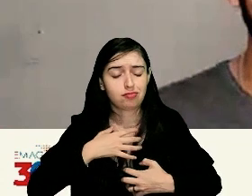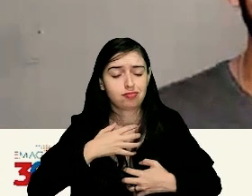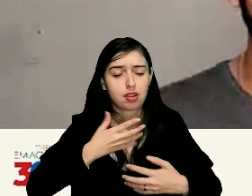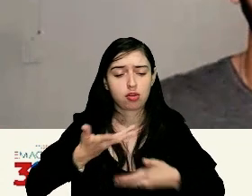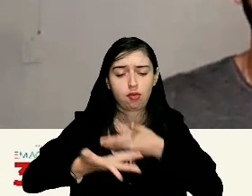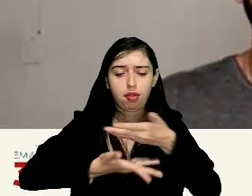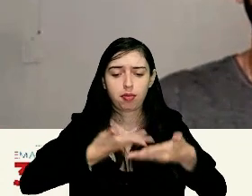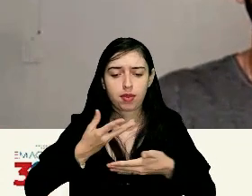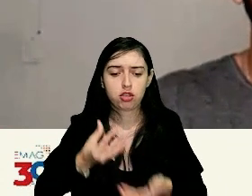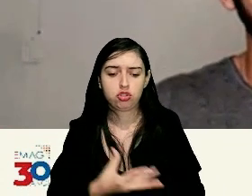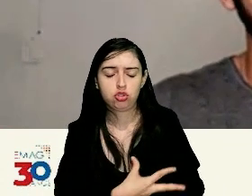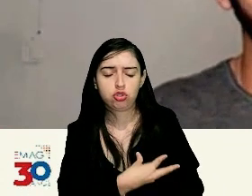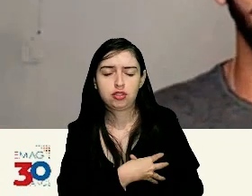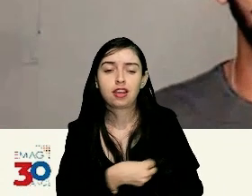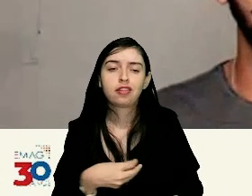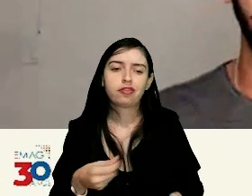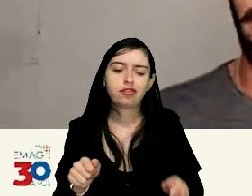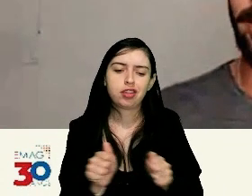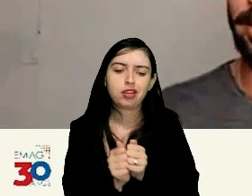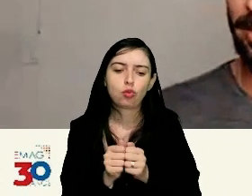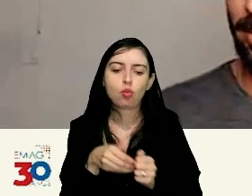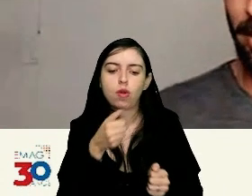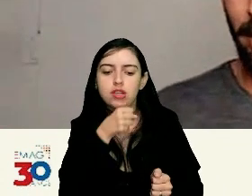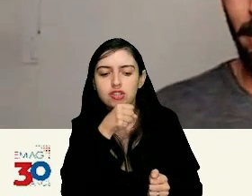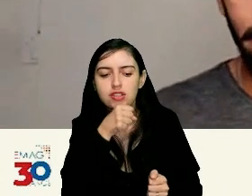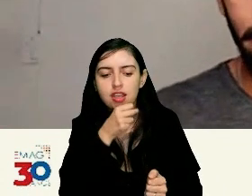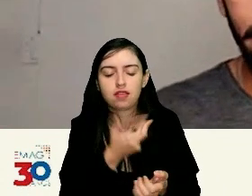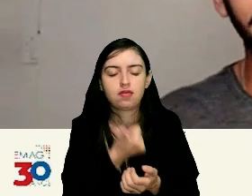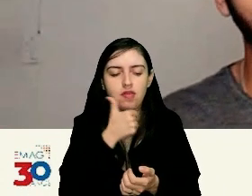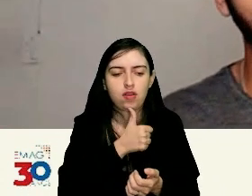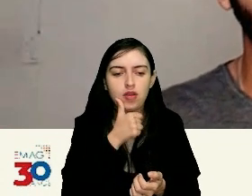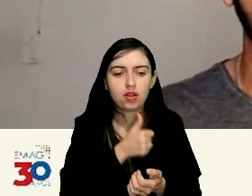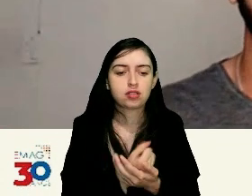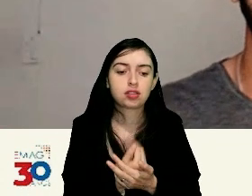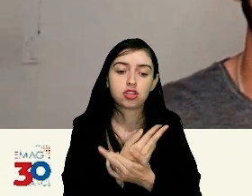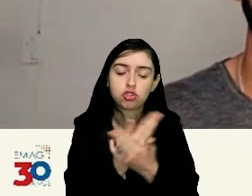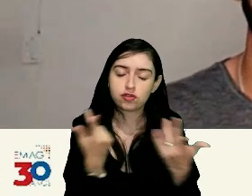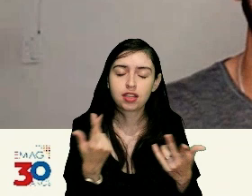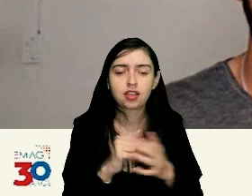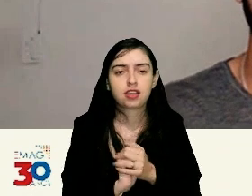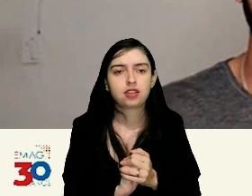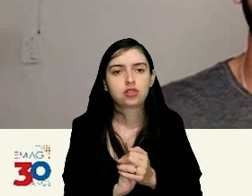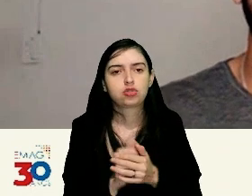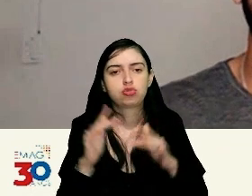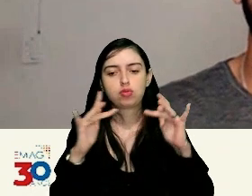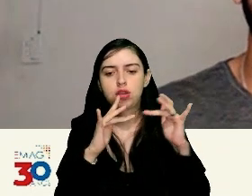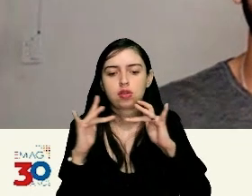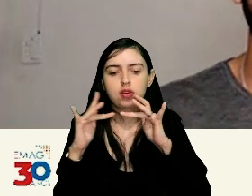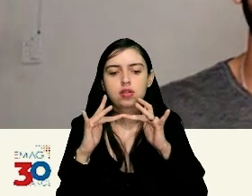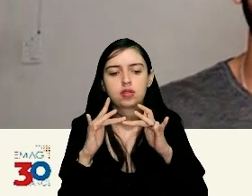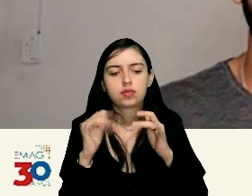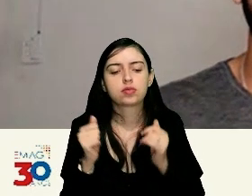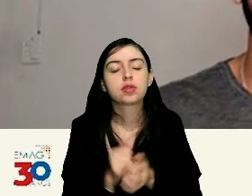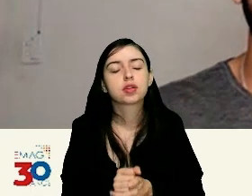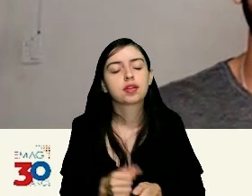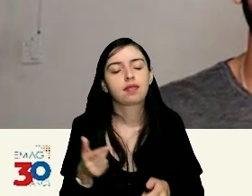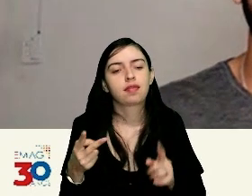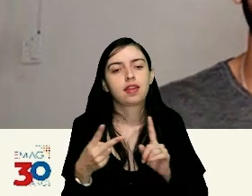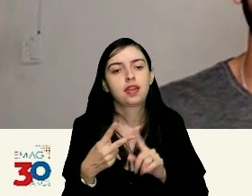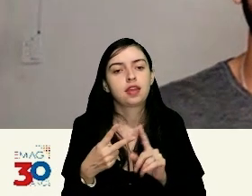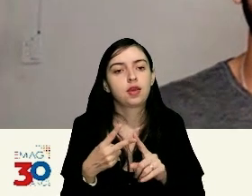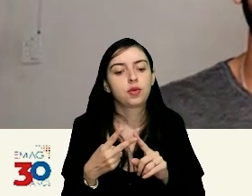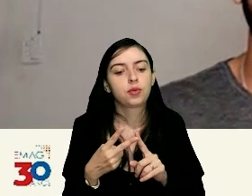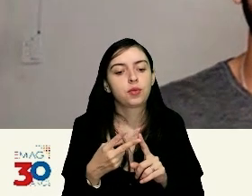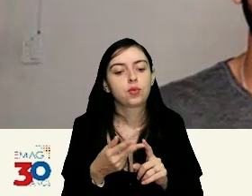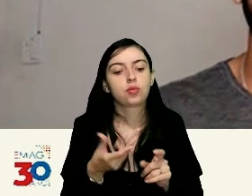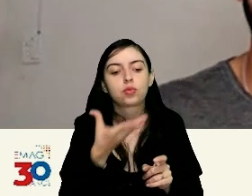vínculo. Isso se dá em todos os papéis familiares. E existe uma outra paternidade que é relacionada à